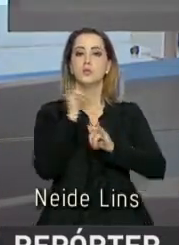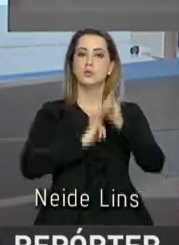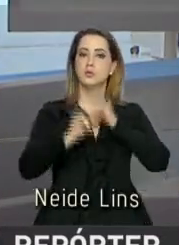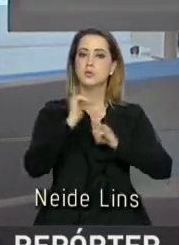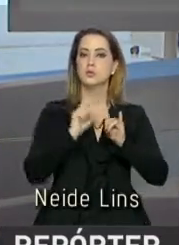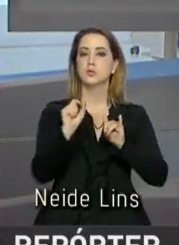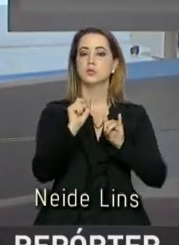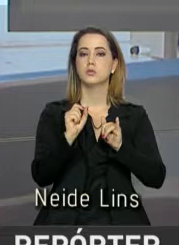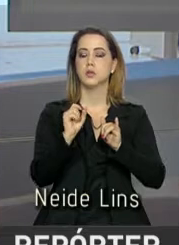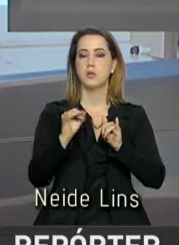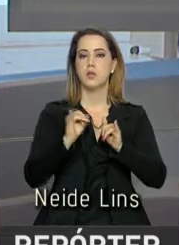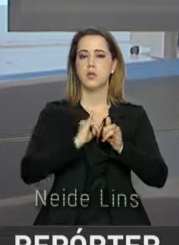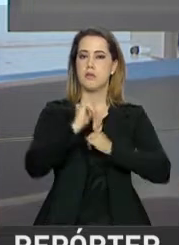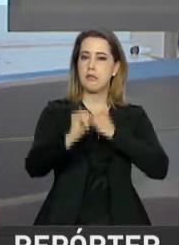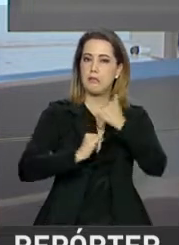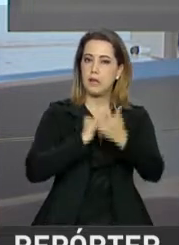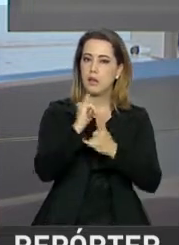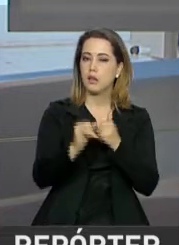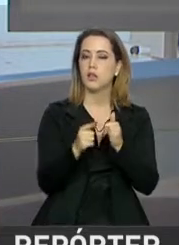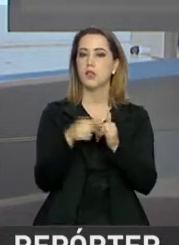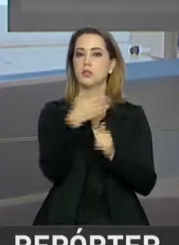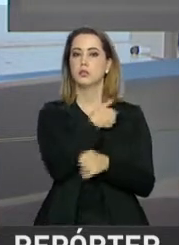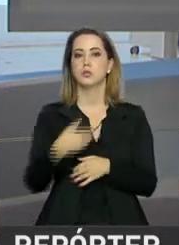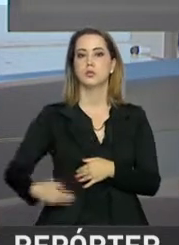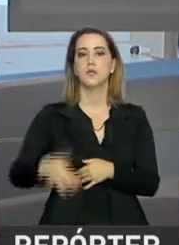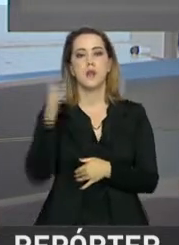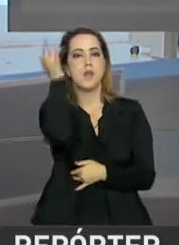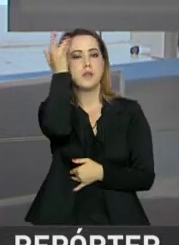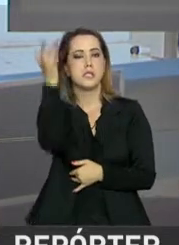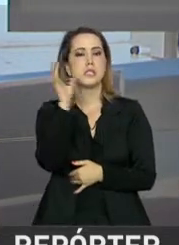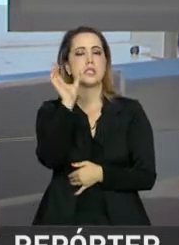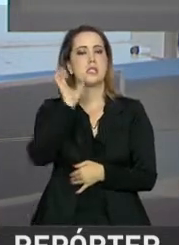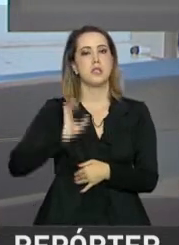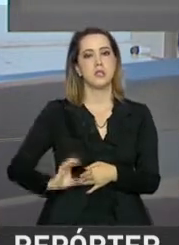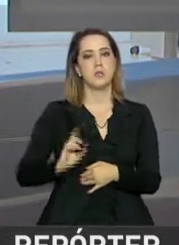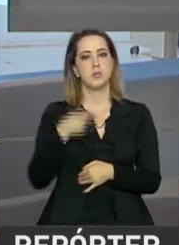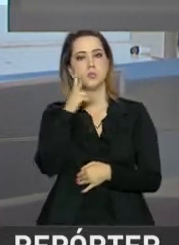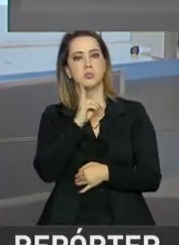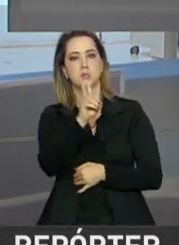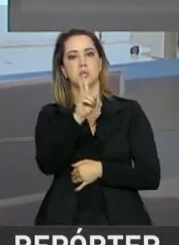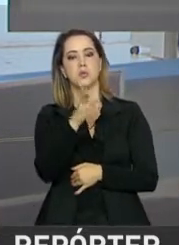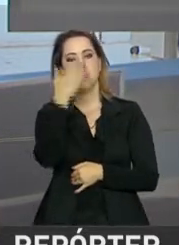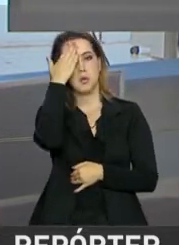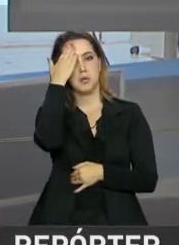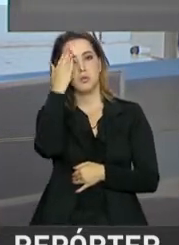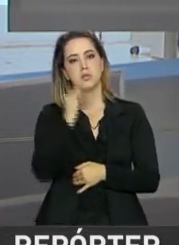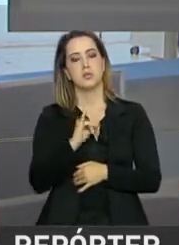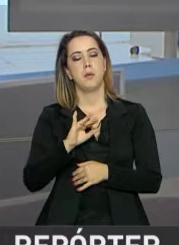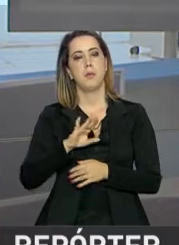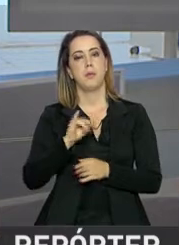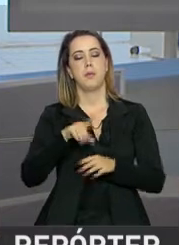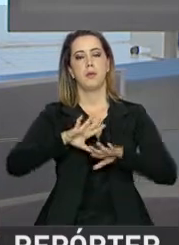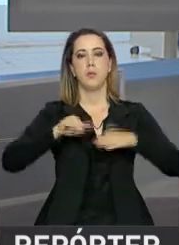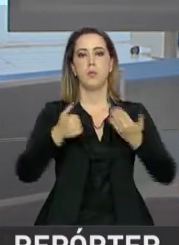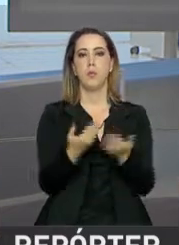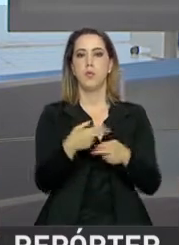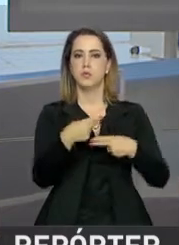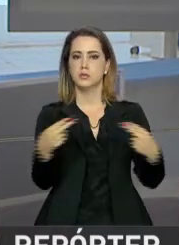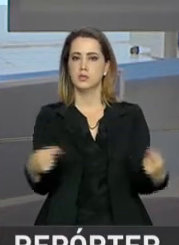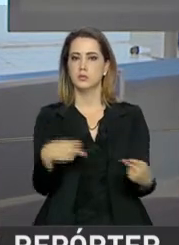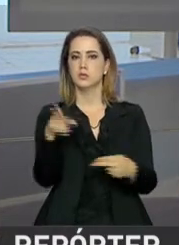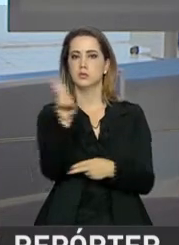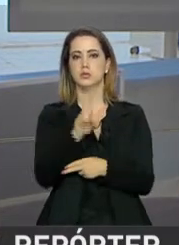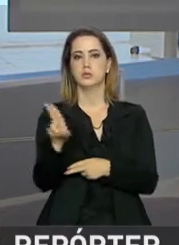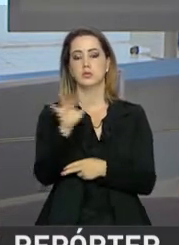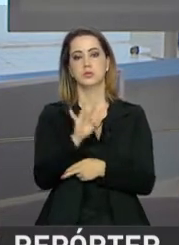o acesso do cidadão aos serviços ligados aos bens imobiliários da união a maioria de serviço só estava disponível nas unidades regionais